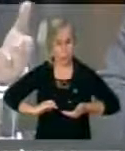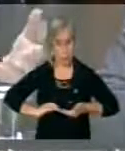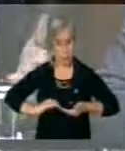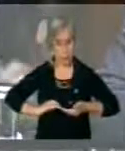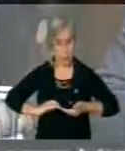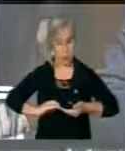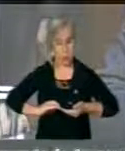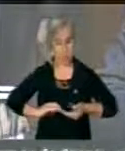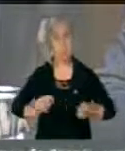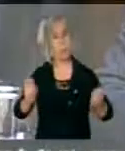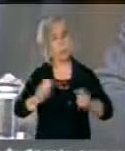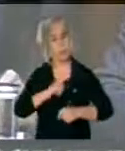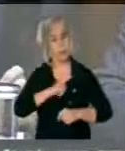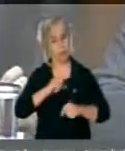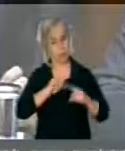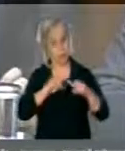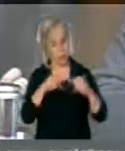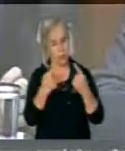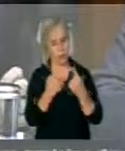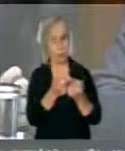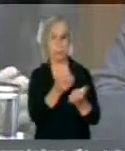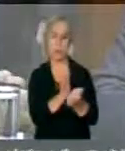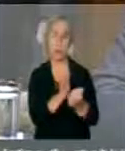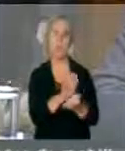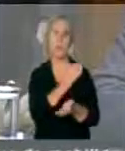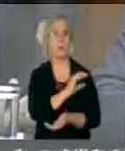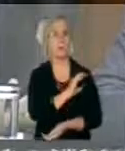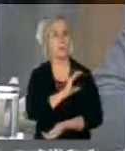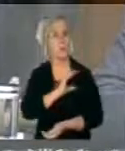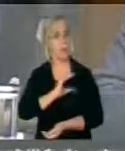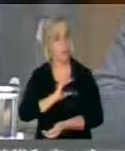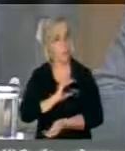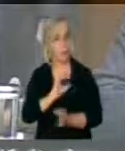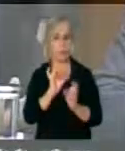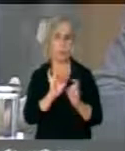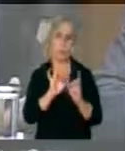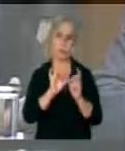que haja exatamente a reunião referida por Vossa Excelência na comissão especial.